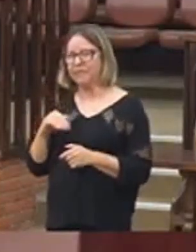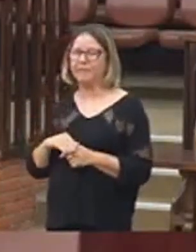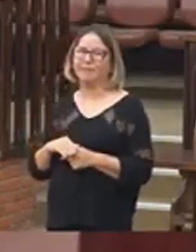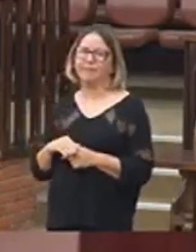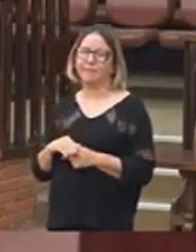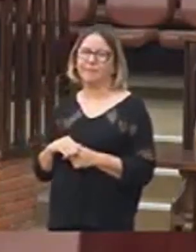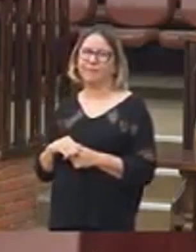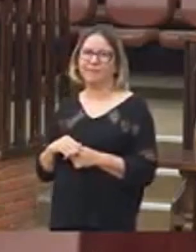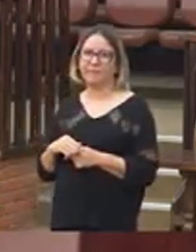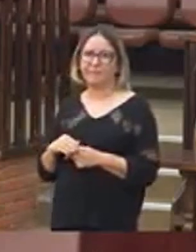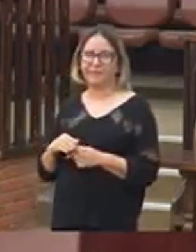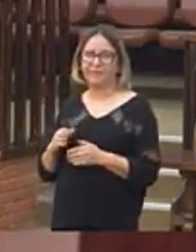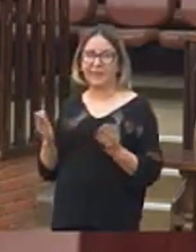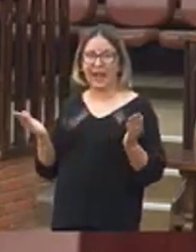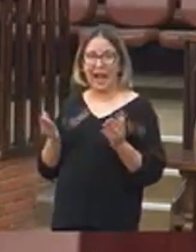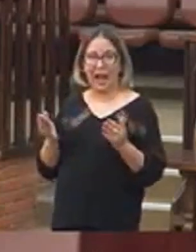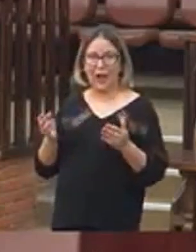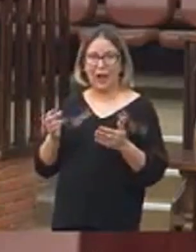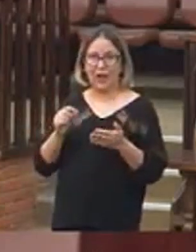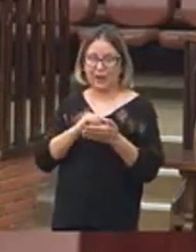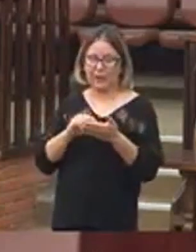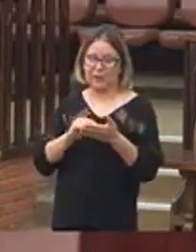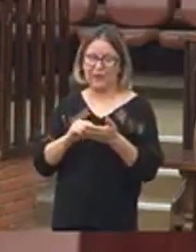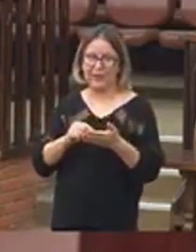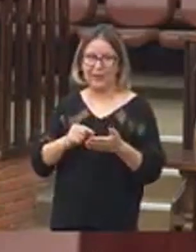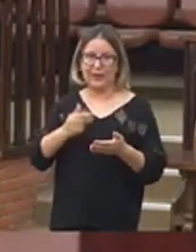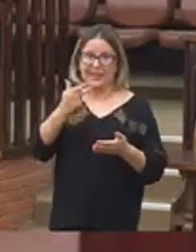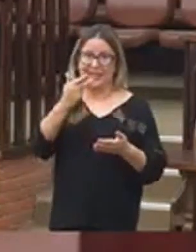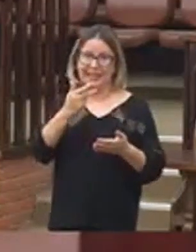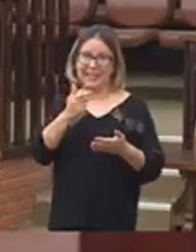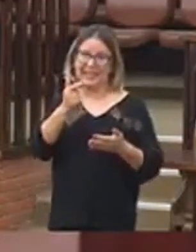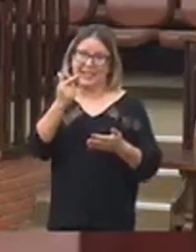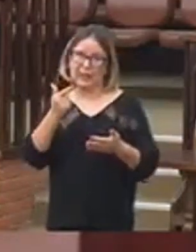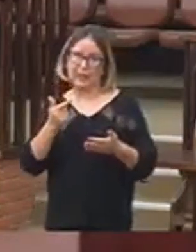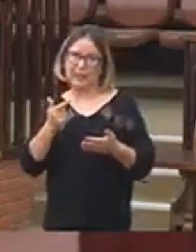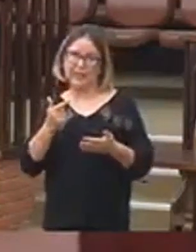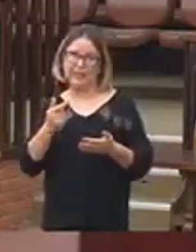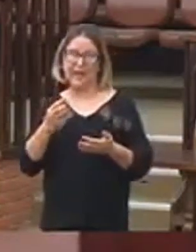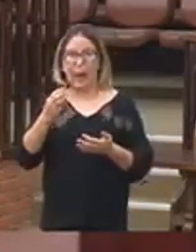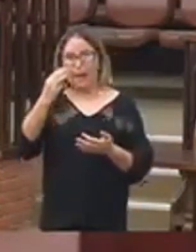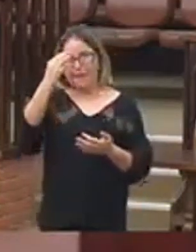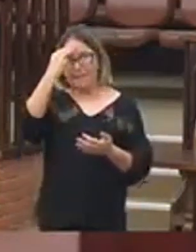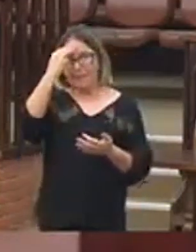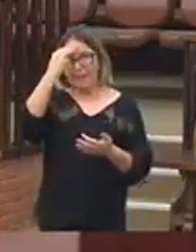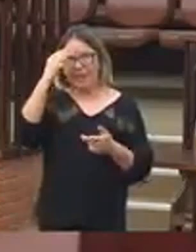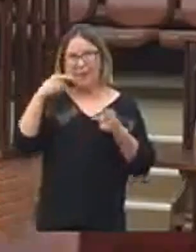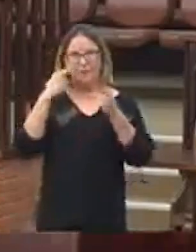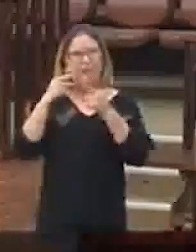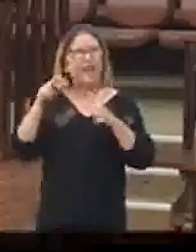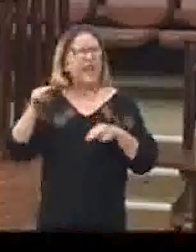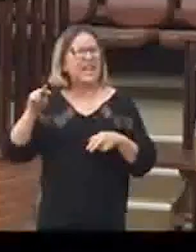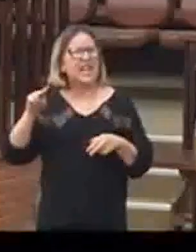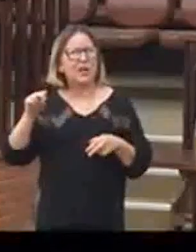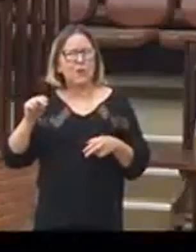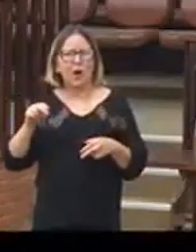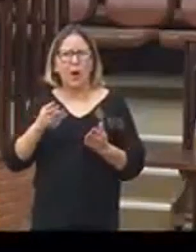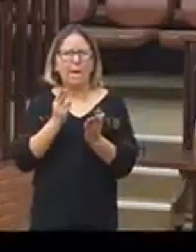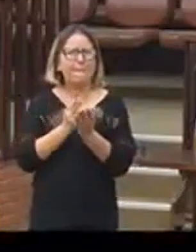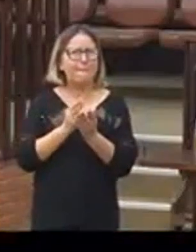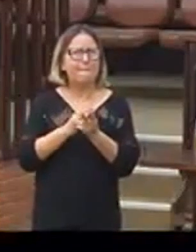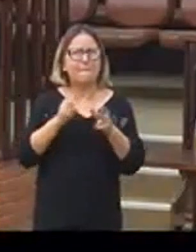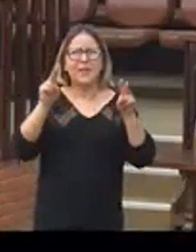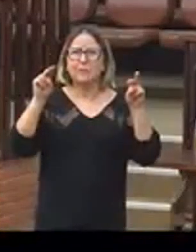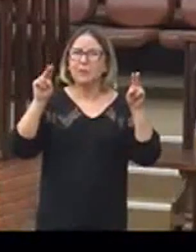Agora vamos ver o versículo 32. A Maria também diz a mesma coisa. Apesar de Maria ser